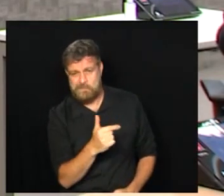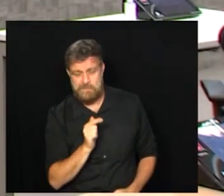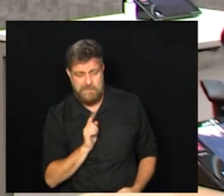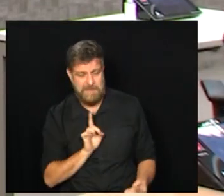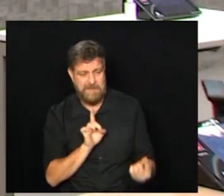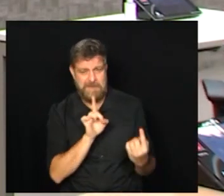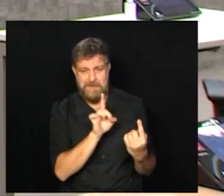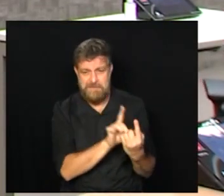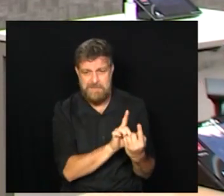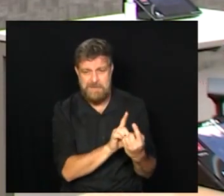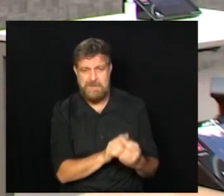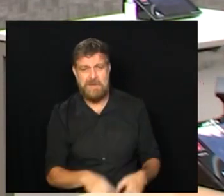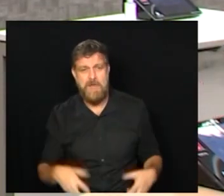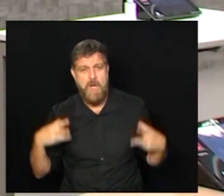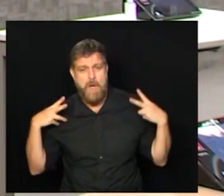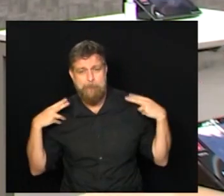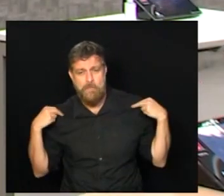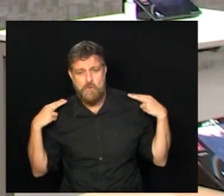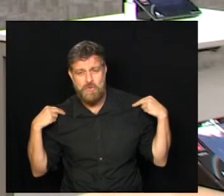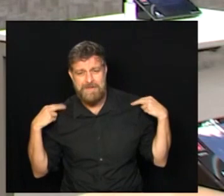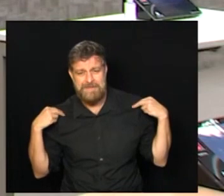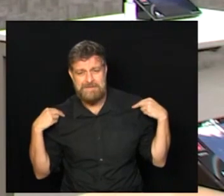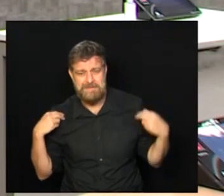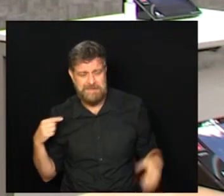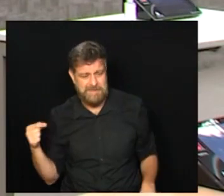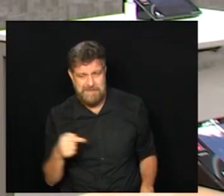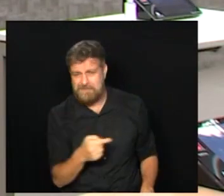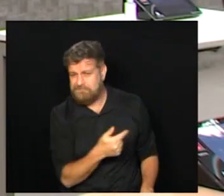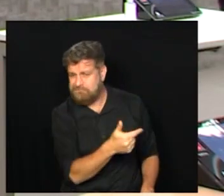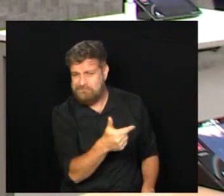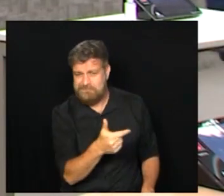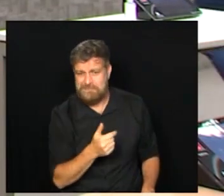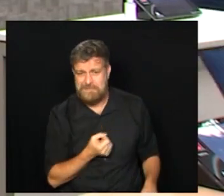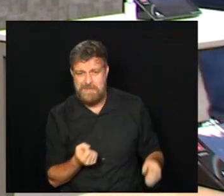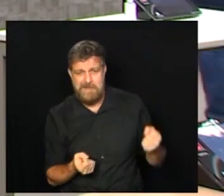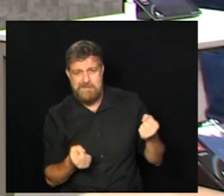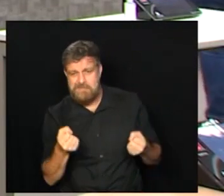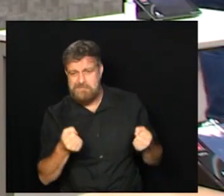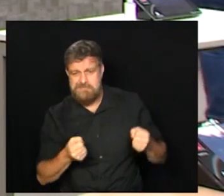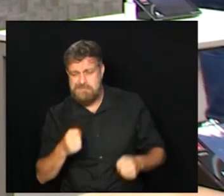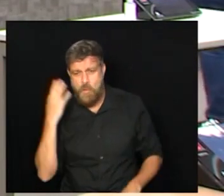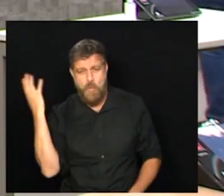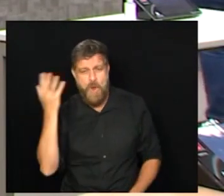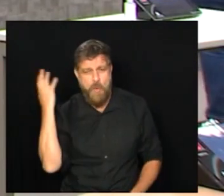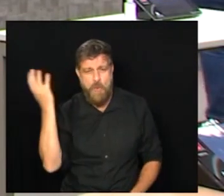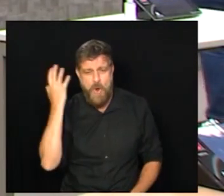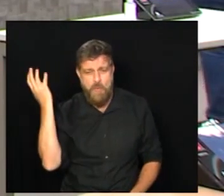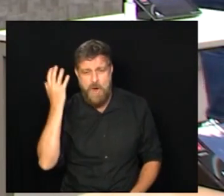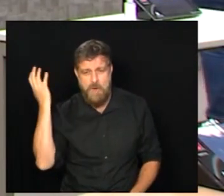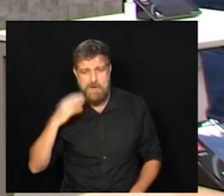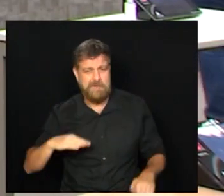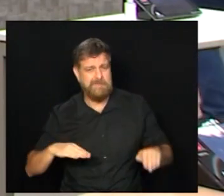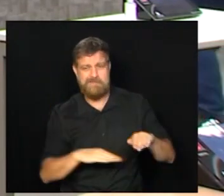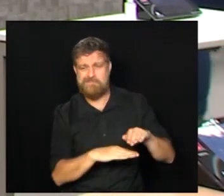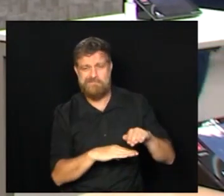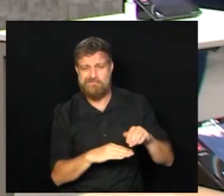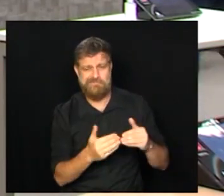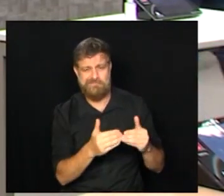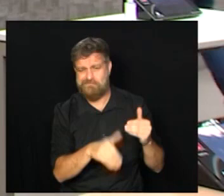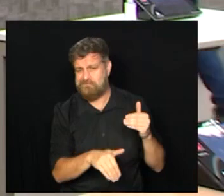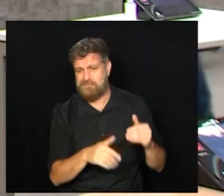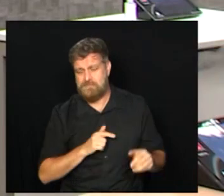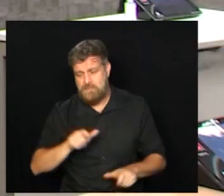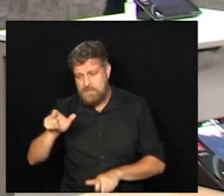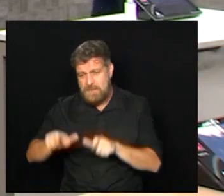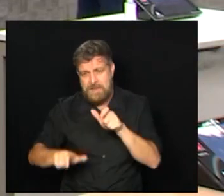ali os motoristas, para estar recebendo as viaturas de ambulância que faz o transporte das